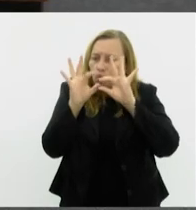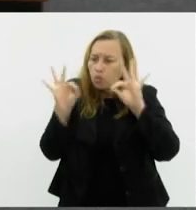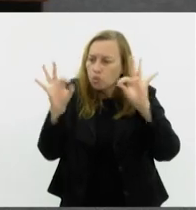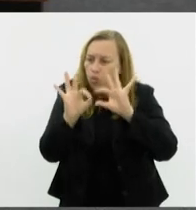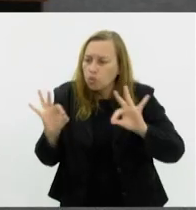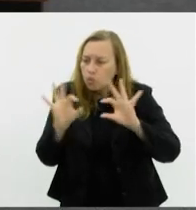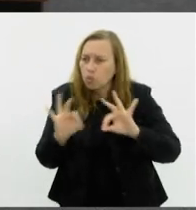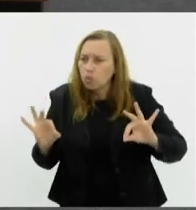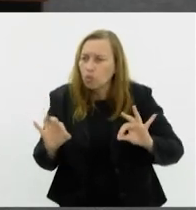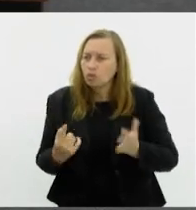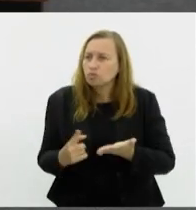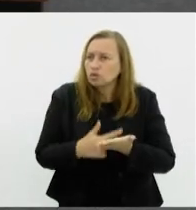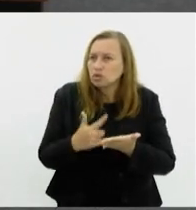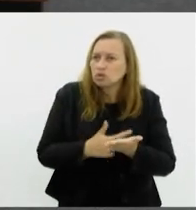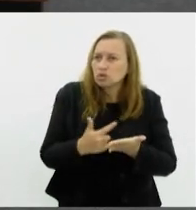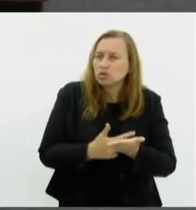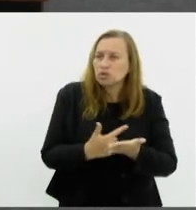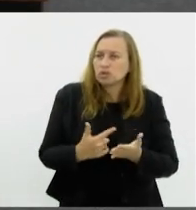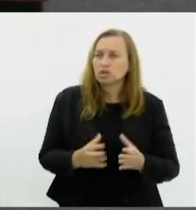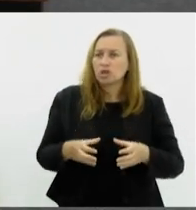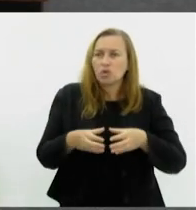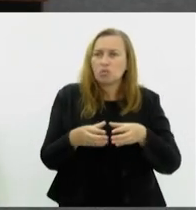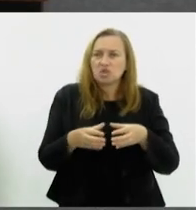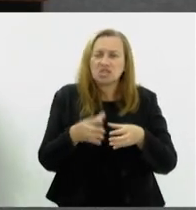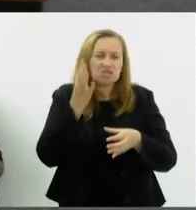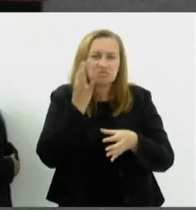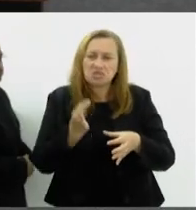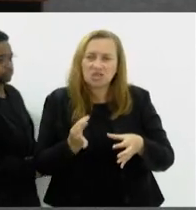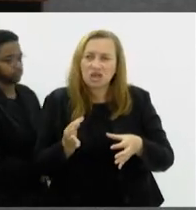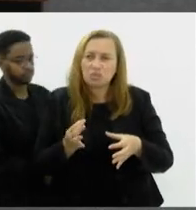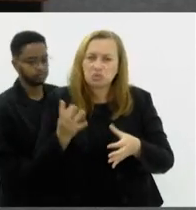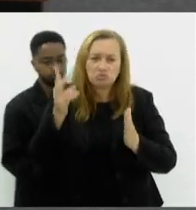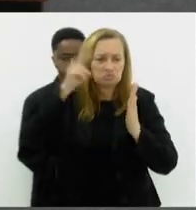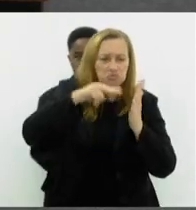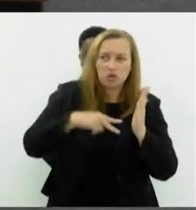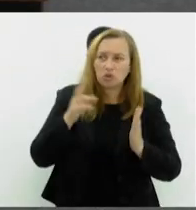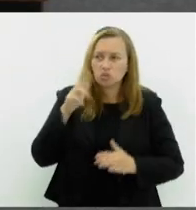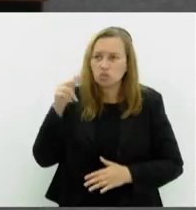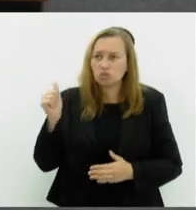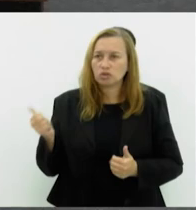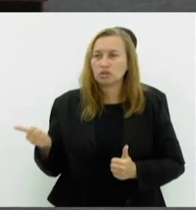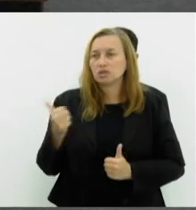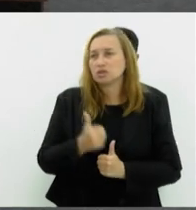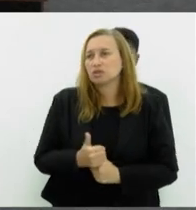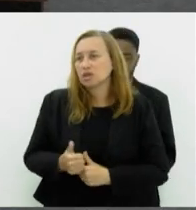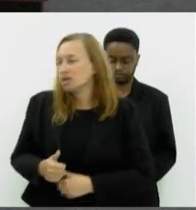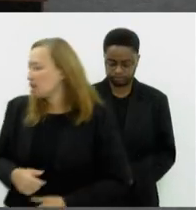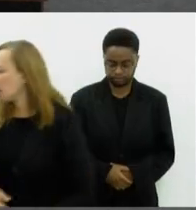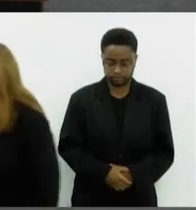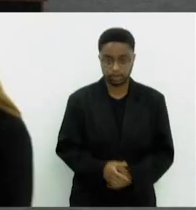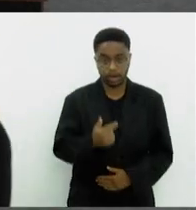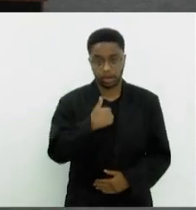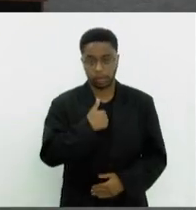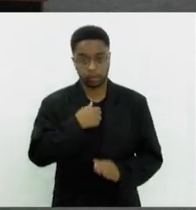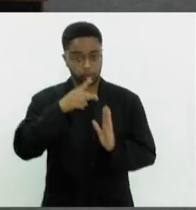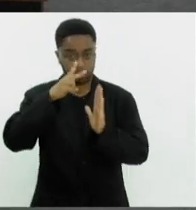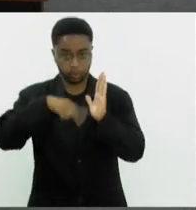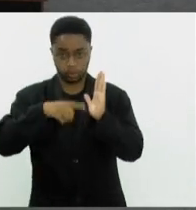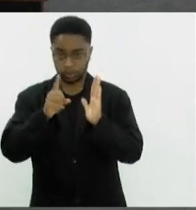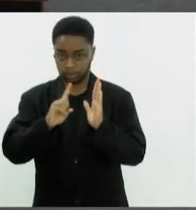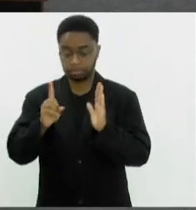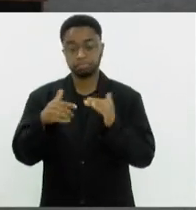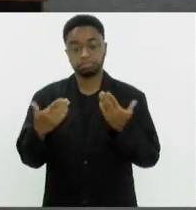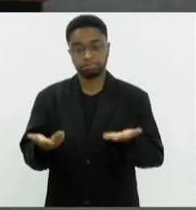livro que ninguém nessa comissão, que eu saiba, tenha lido. Eu, pelo menos, não li, e acredito que fere